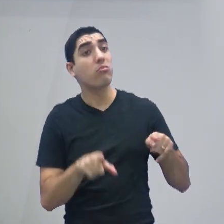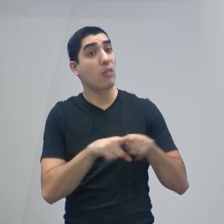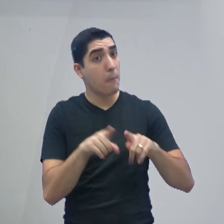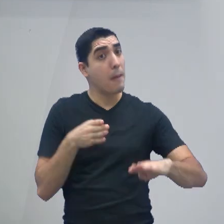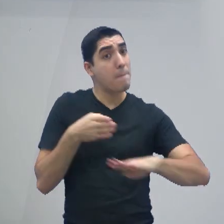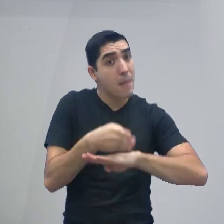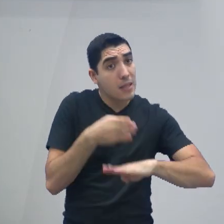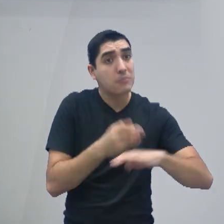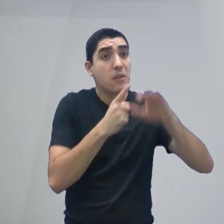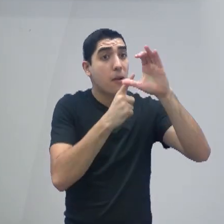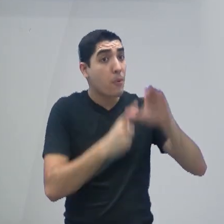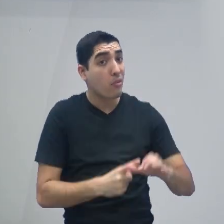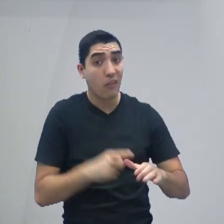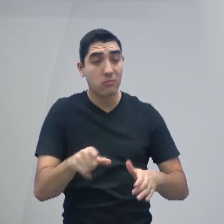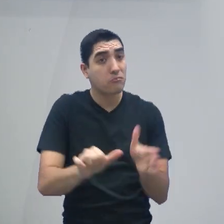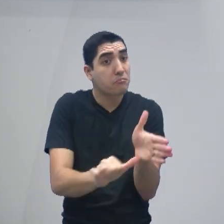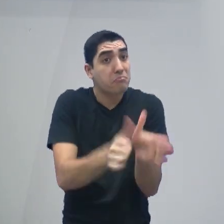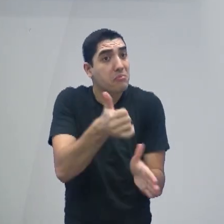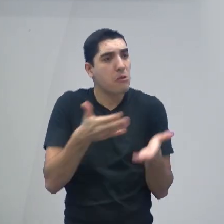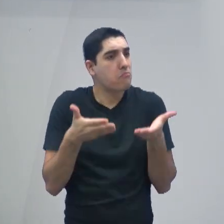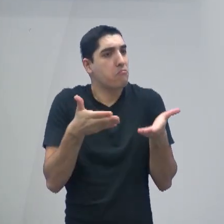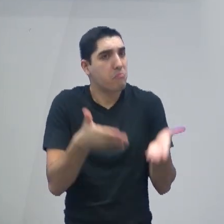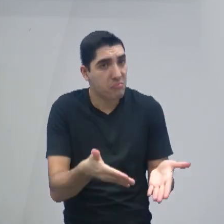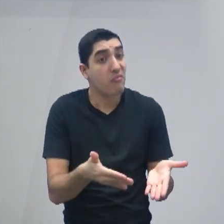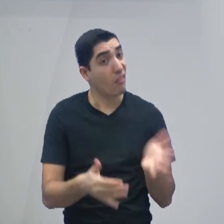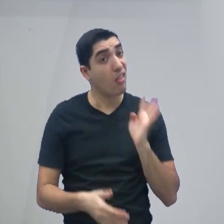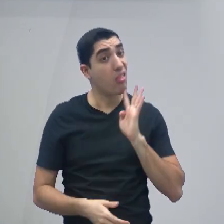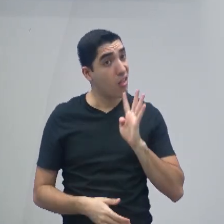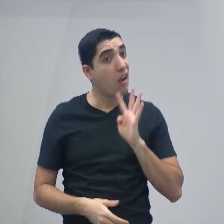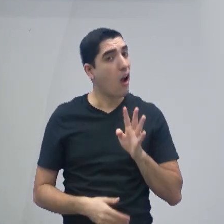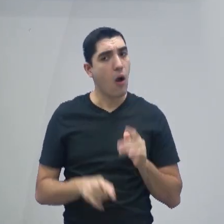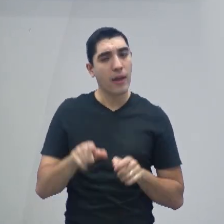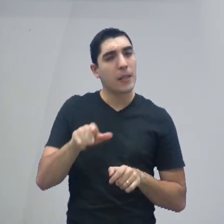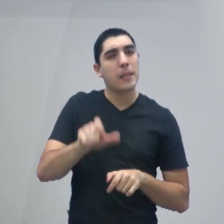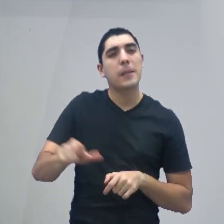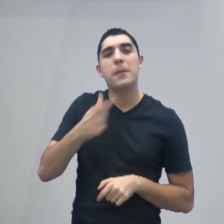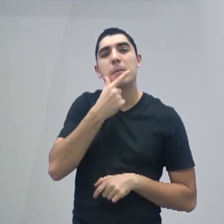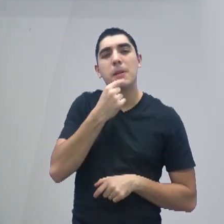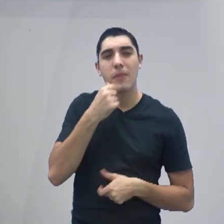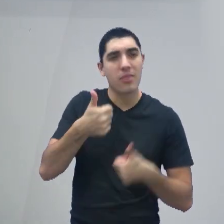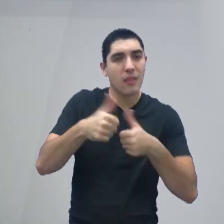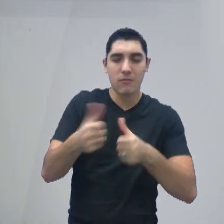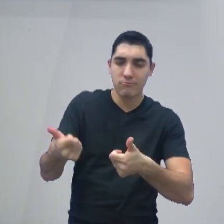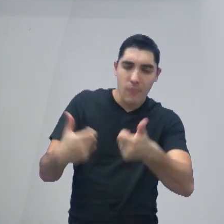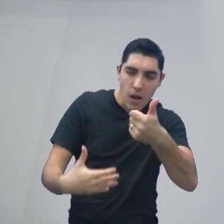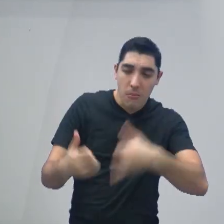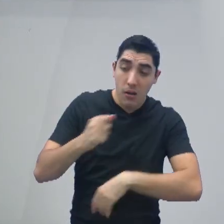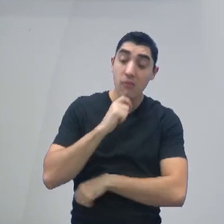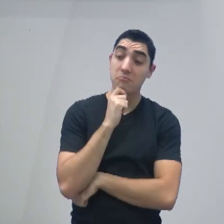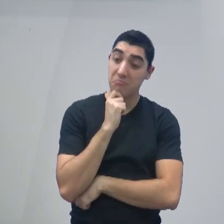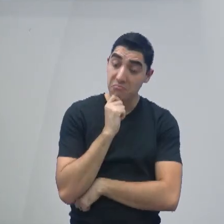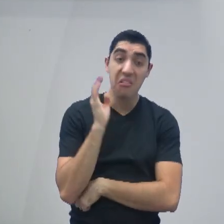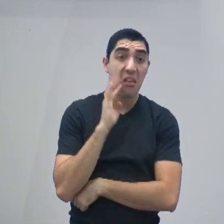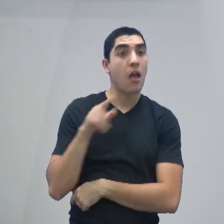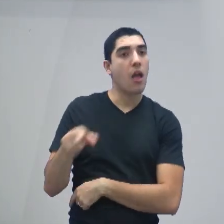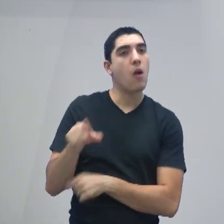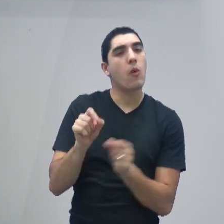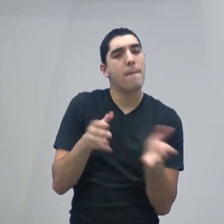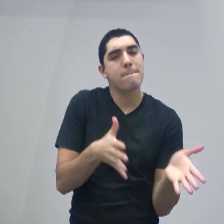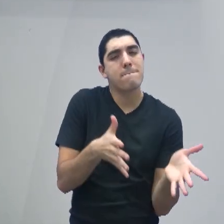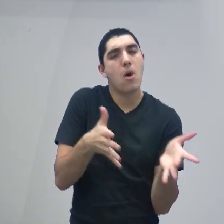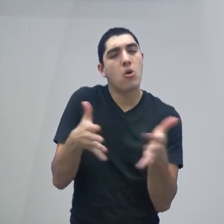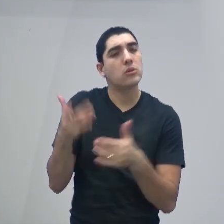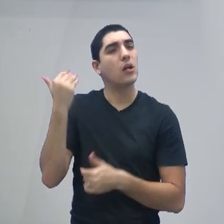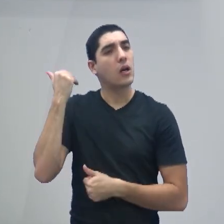pela primeira vez dentro da academia, e eles estavam contando, né, que esses atletas viveram justamente esse processo ali de